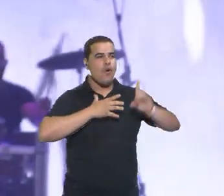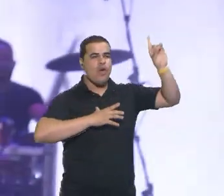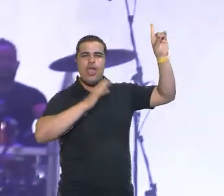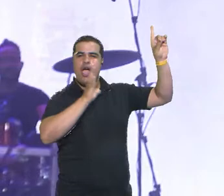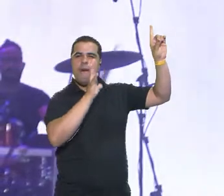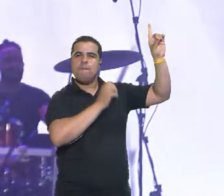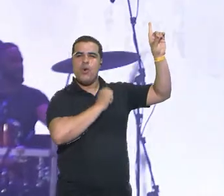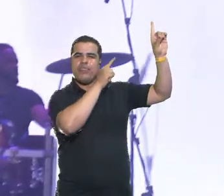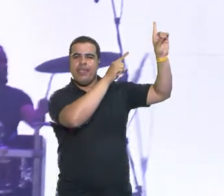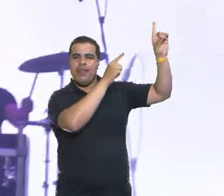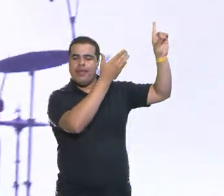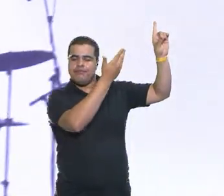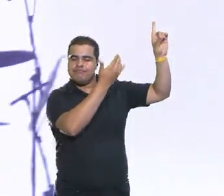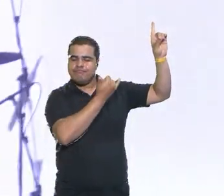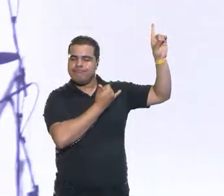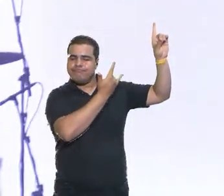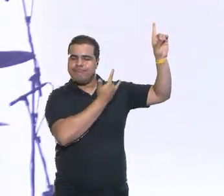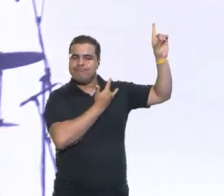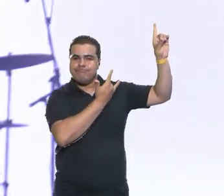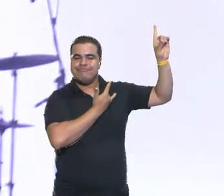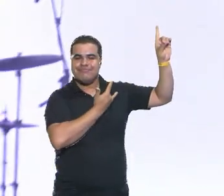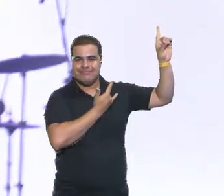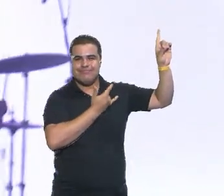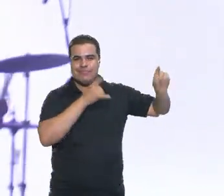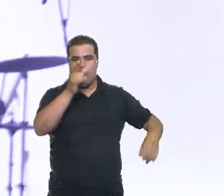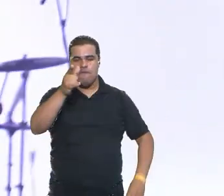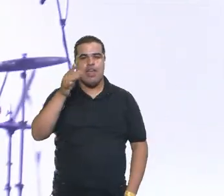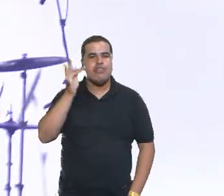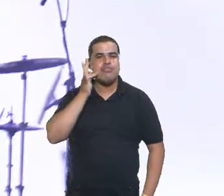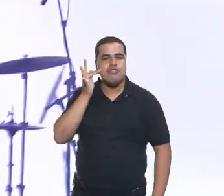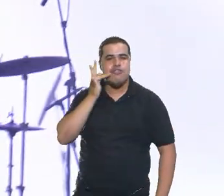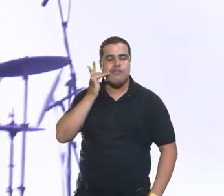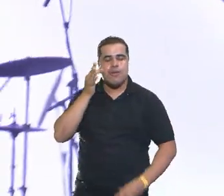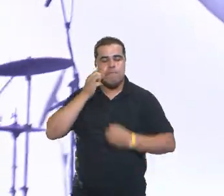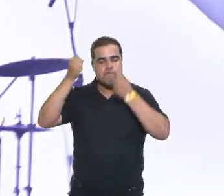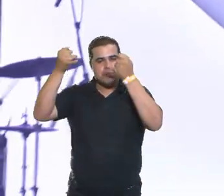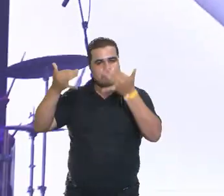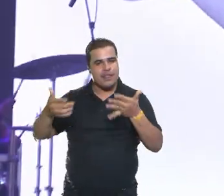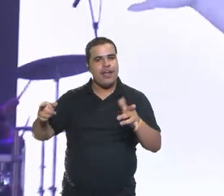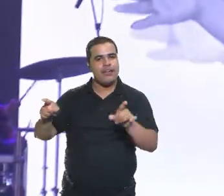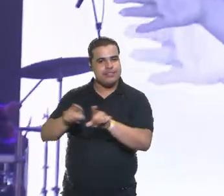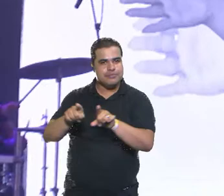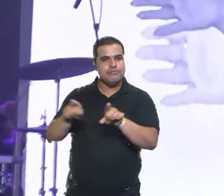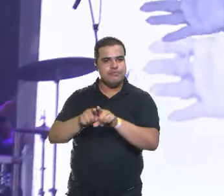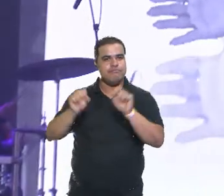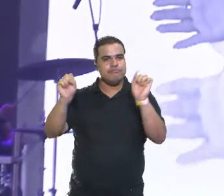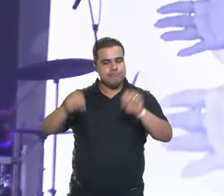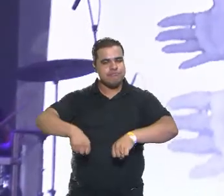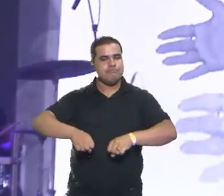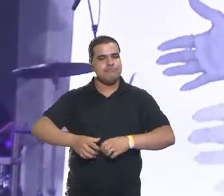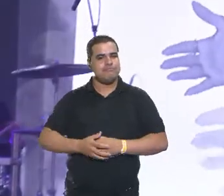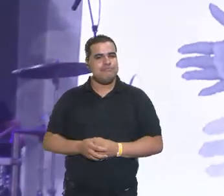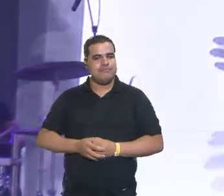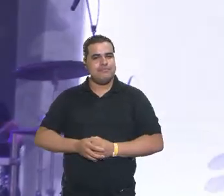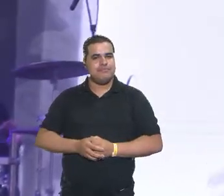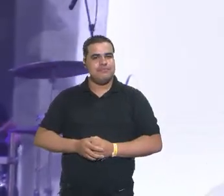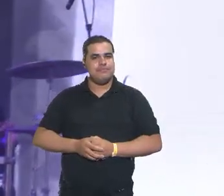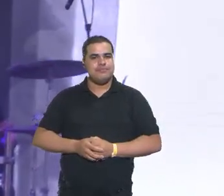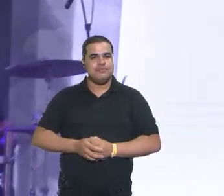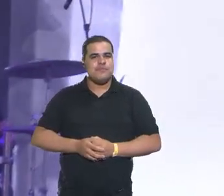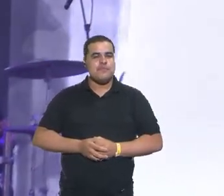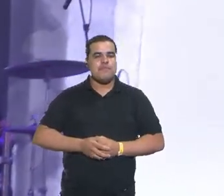Deus você tem testemunho para contar você vai